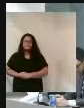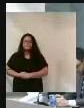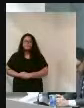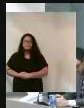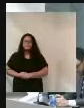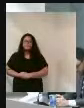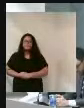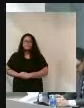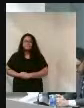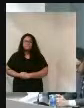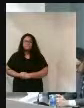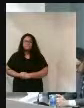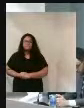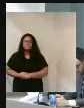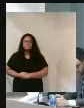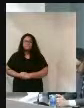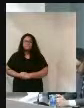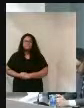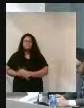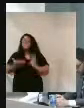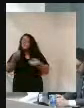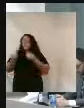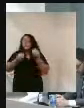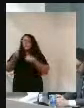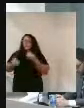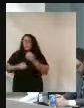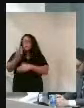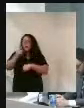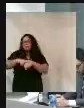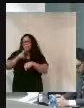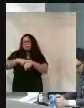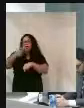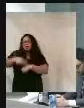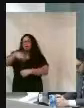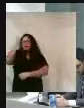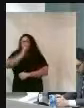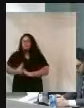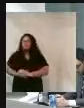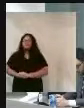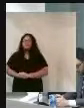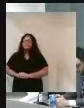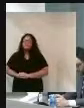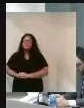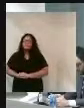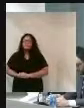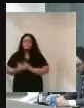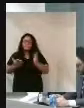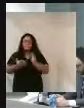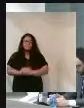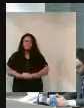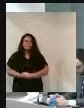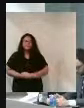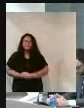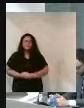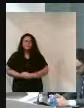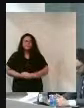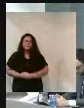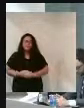Então, falando da produção de vidro bem rapidamente no Brasil, então, vamos falar das garrafas, né? As